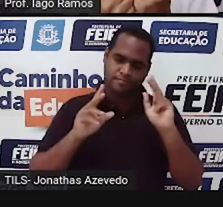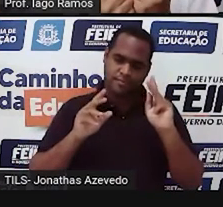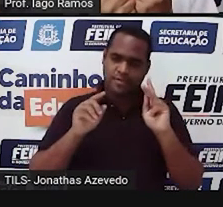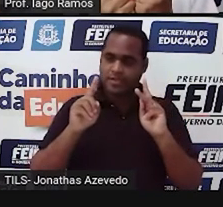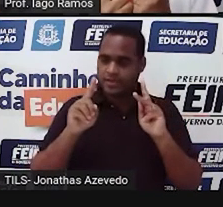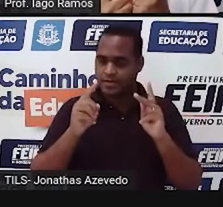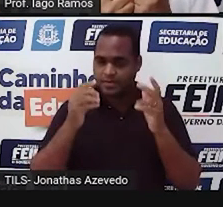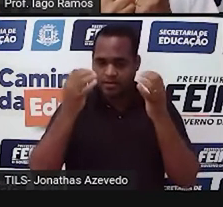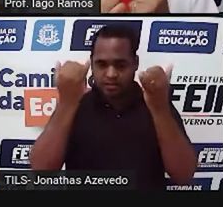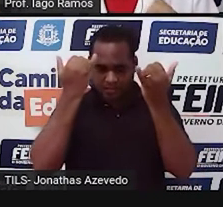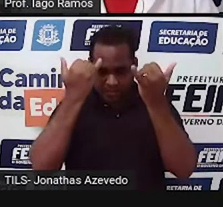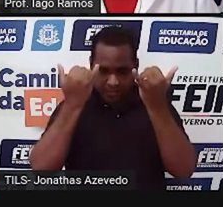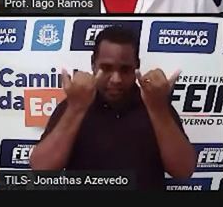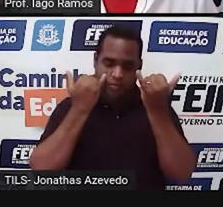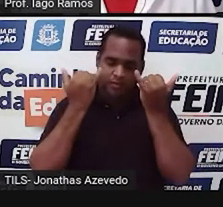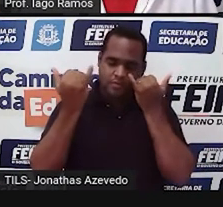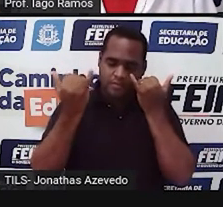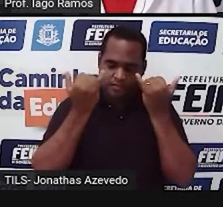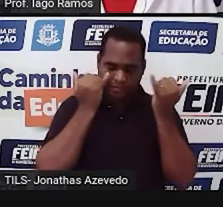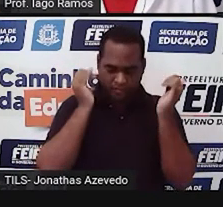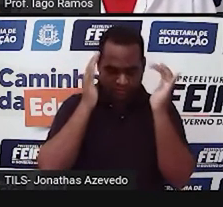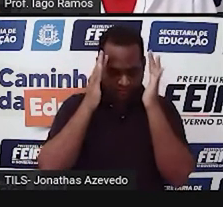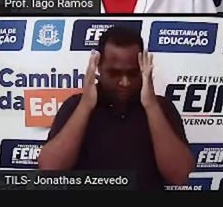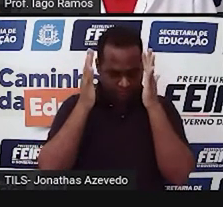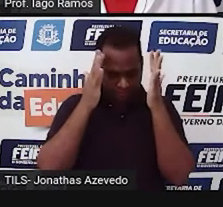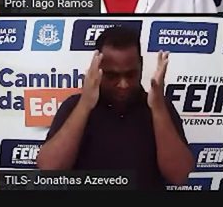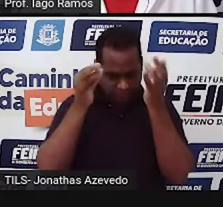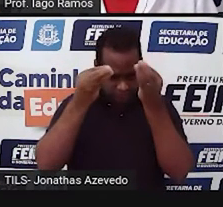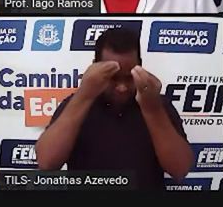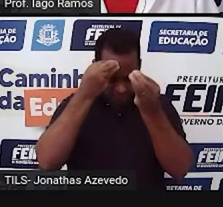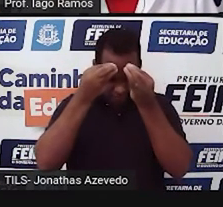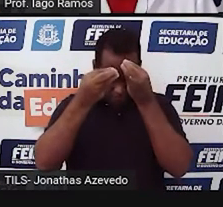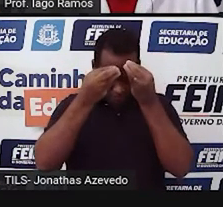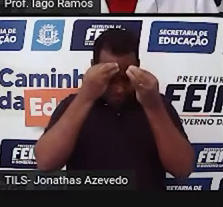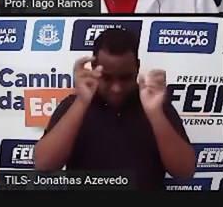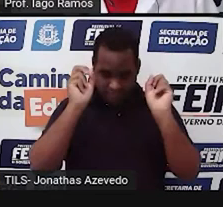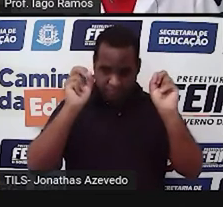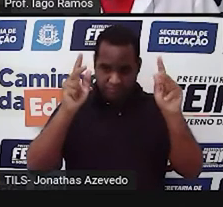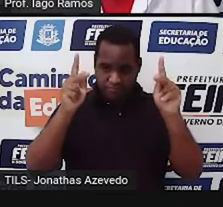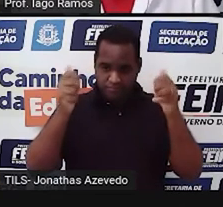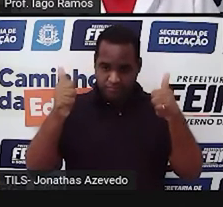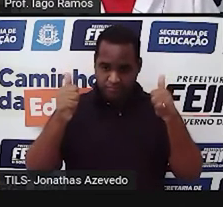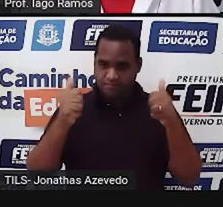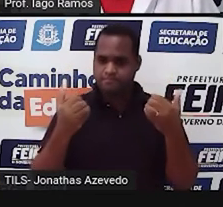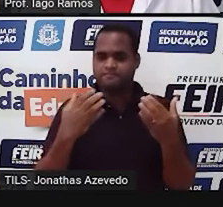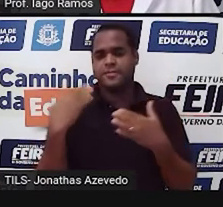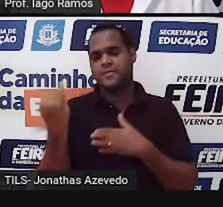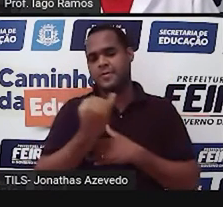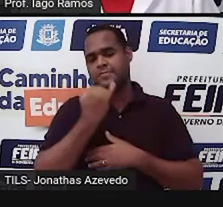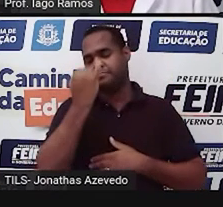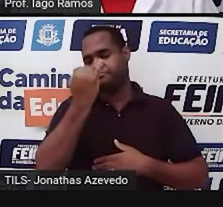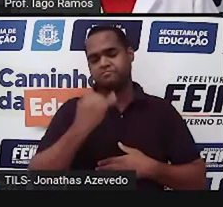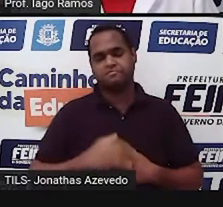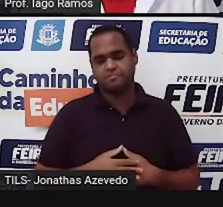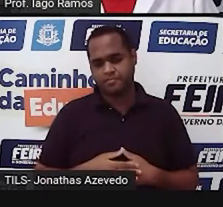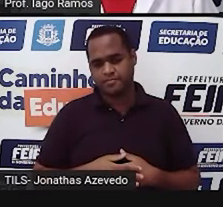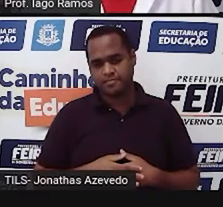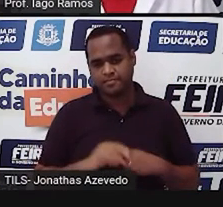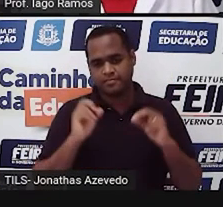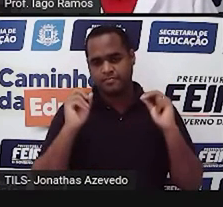segurar as informações que a gente viu até agora e depois a gente continua tá esse momento de pausa ele é muito importante